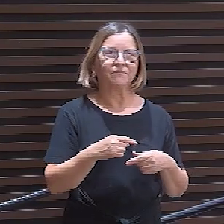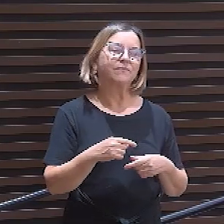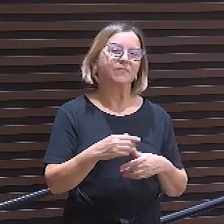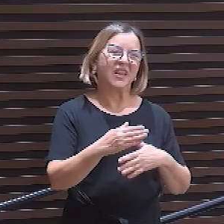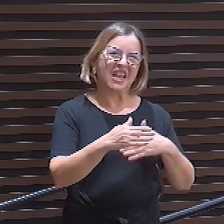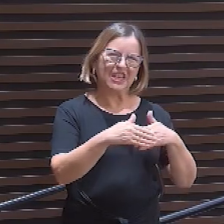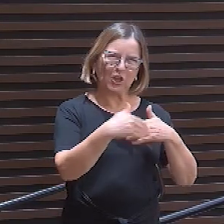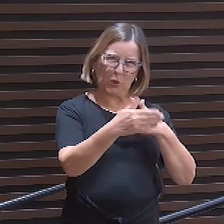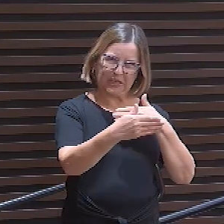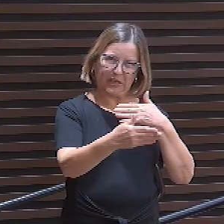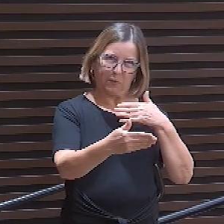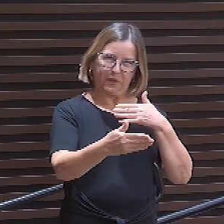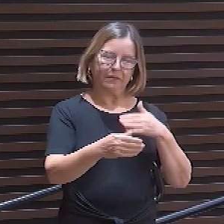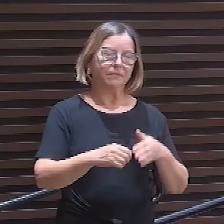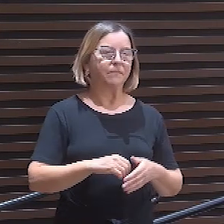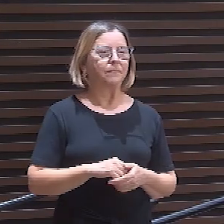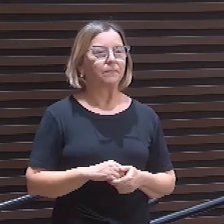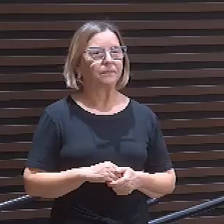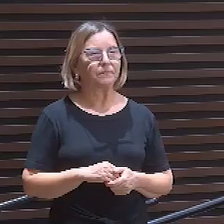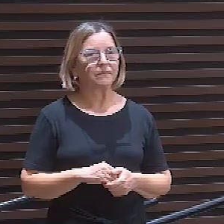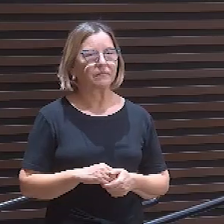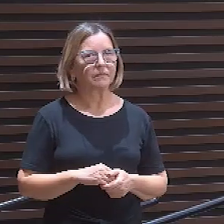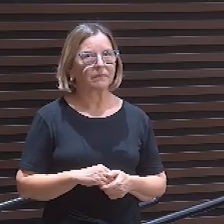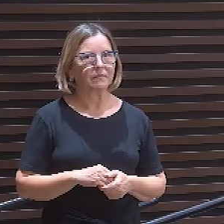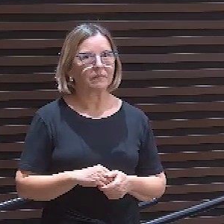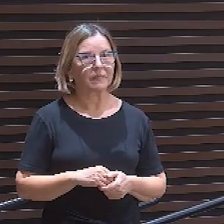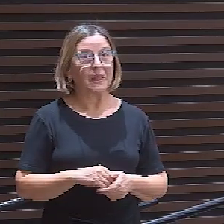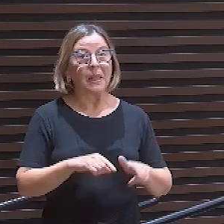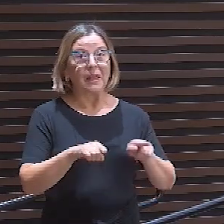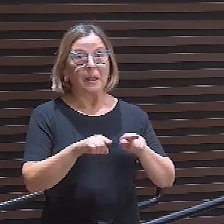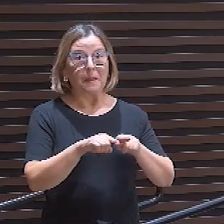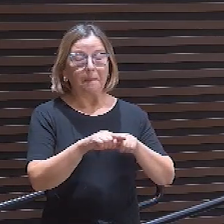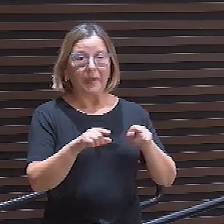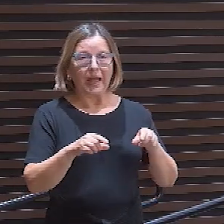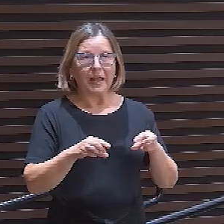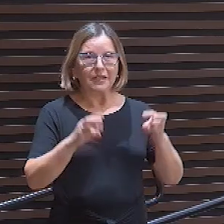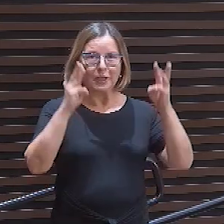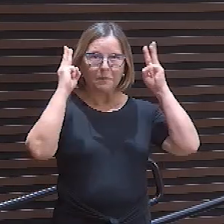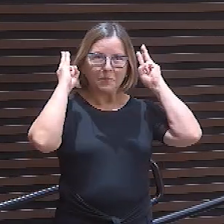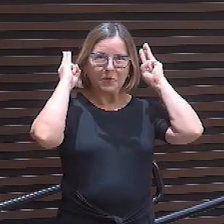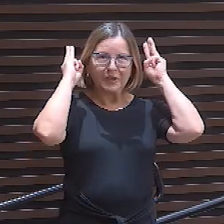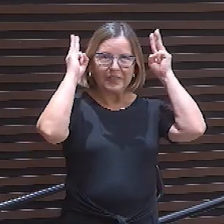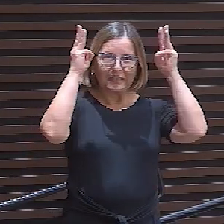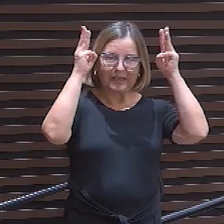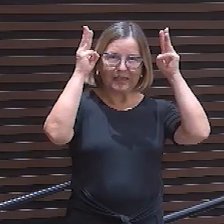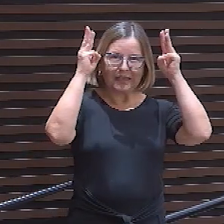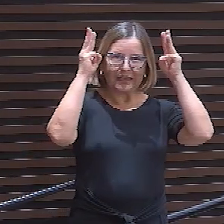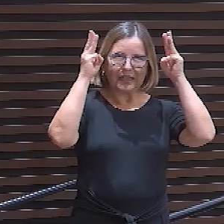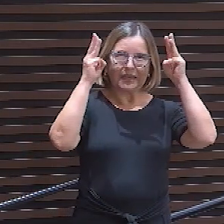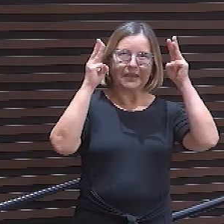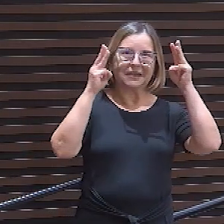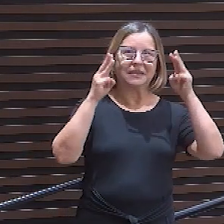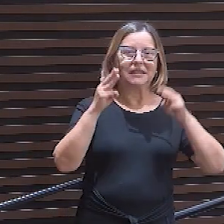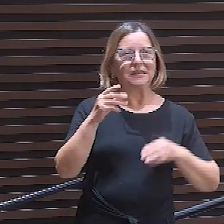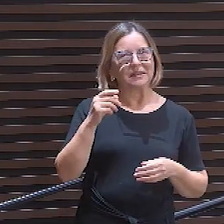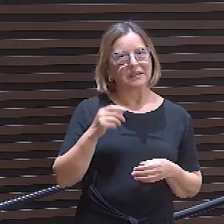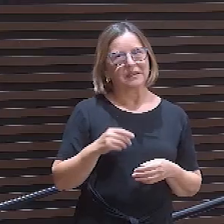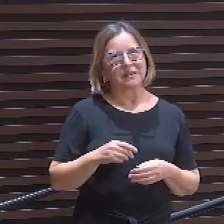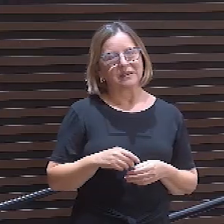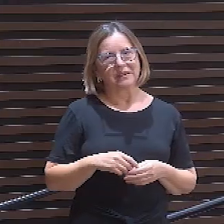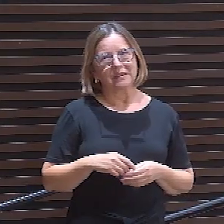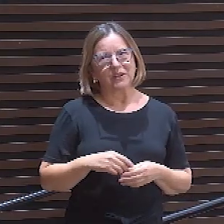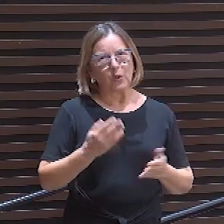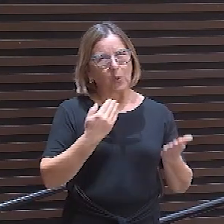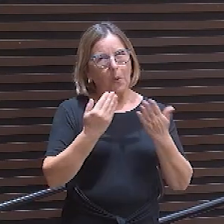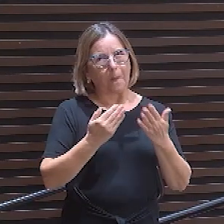vendo essa transitoriedade, porquanto considerou o opróbrio, a vergonha, a cruz